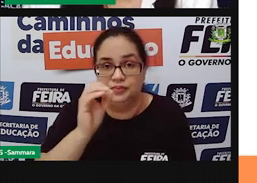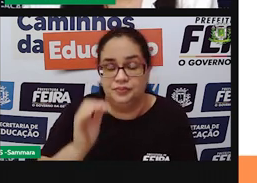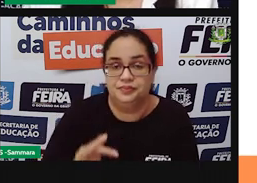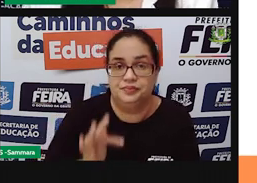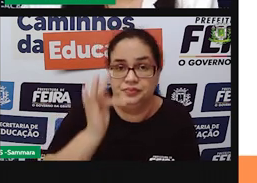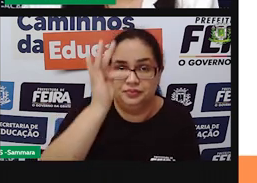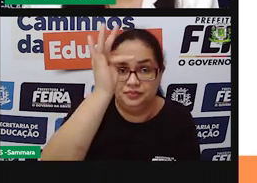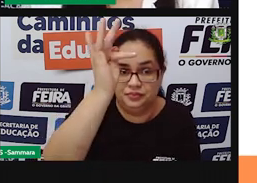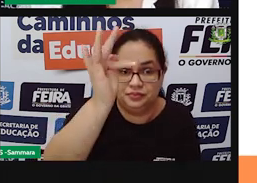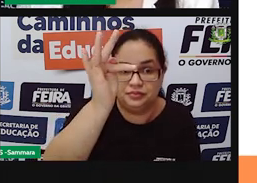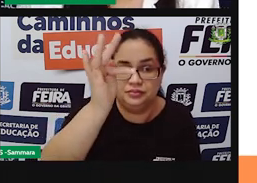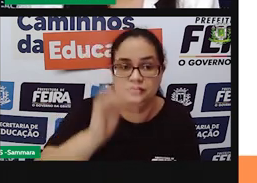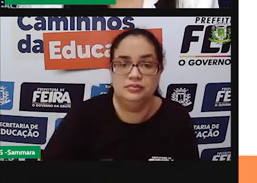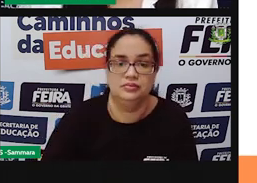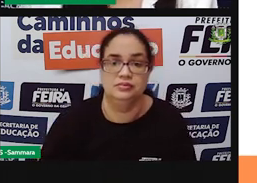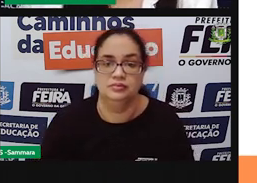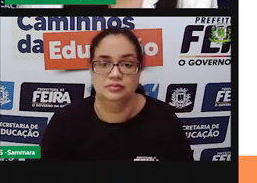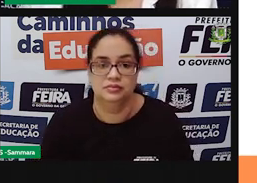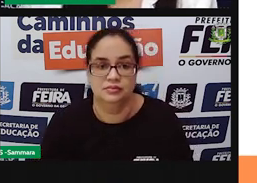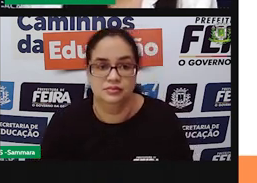do futuro.